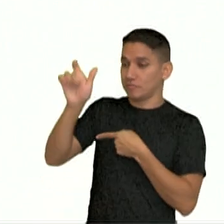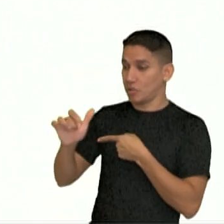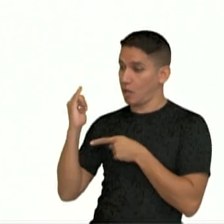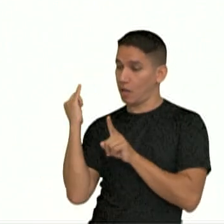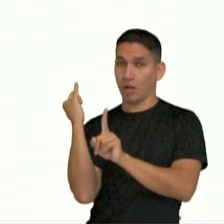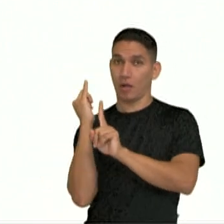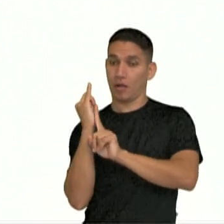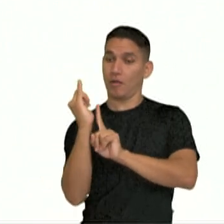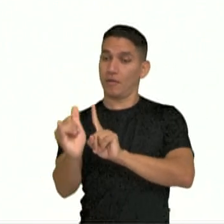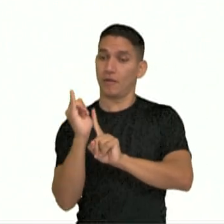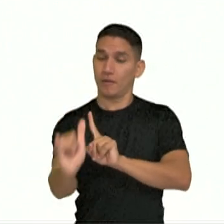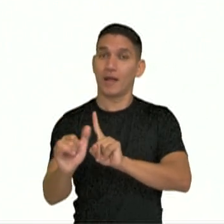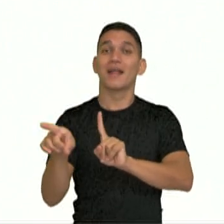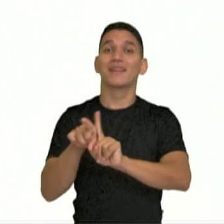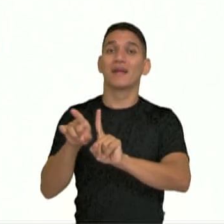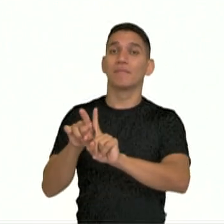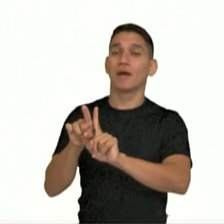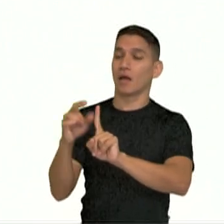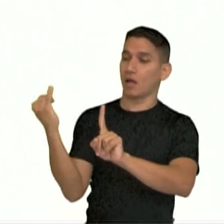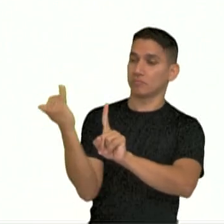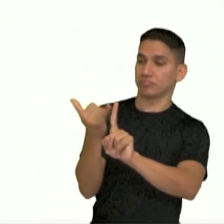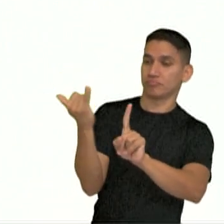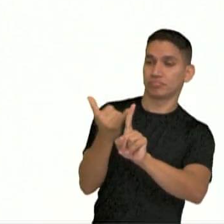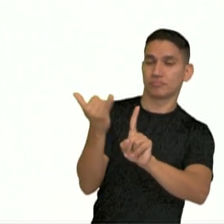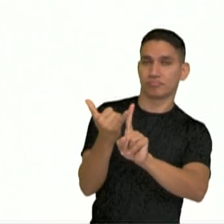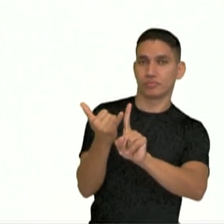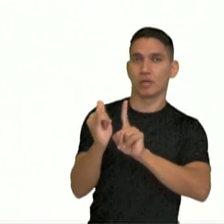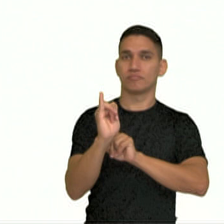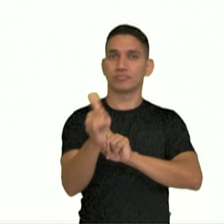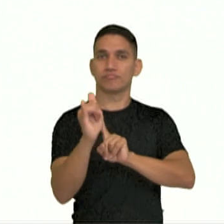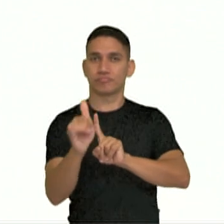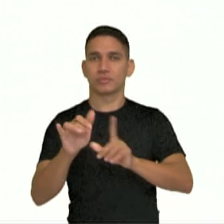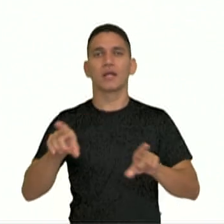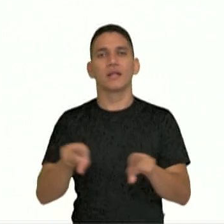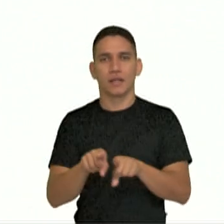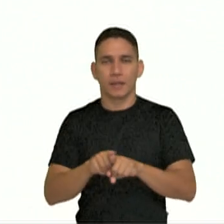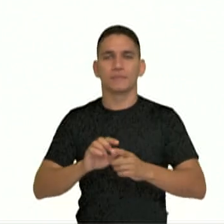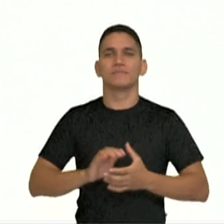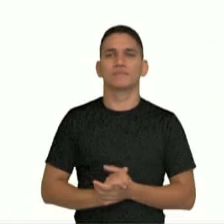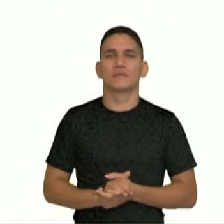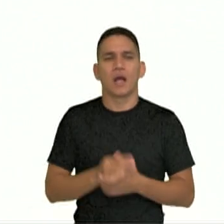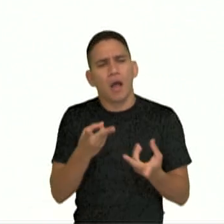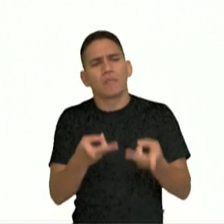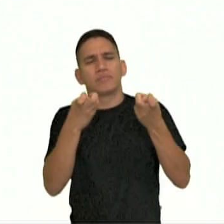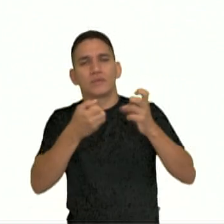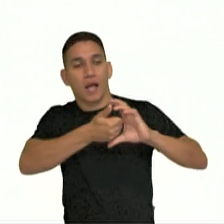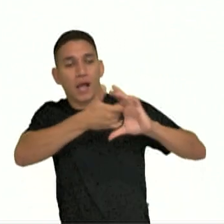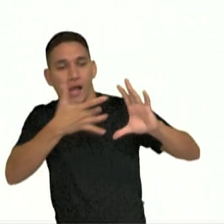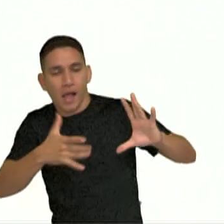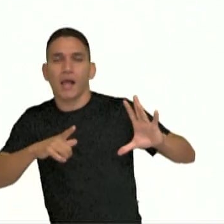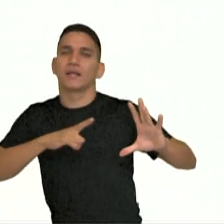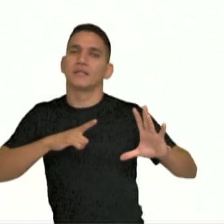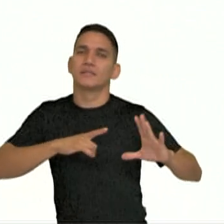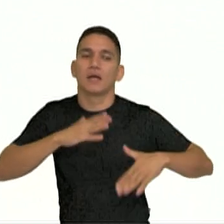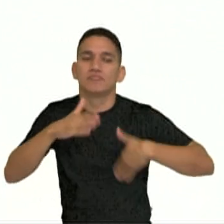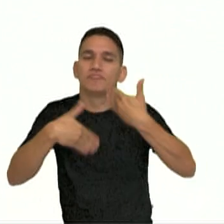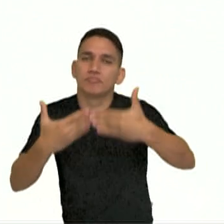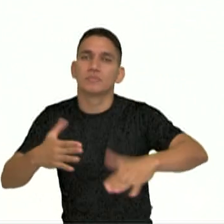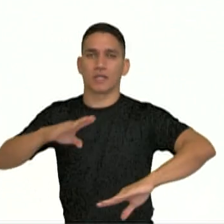o interlocutor de um texto. Então, a gente reconheceu as características, né, do